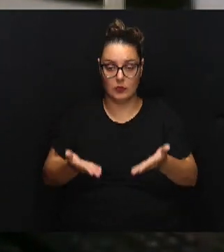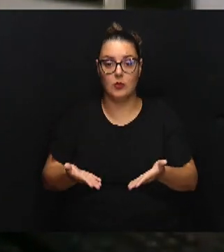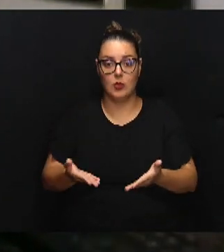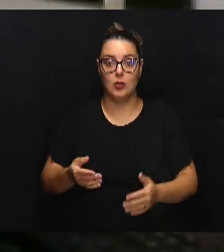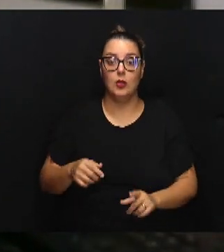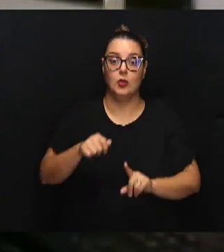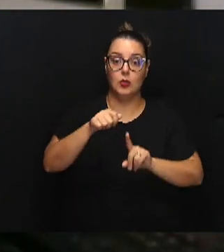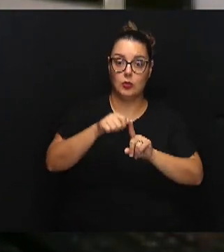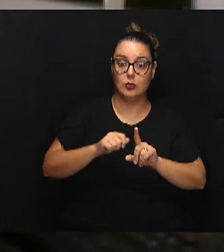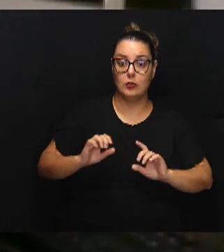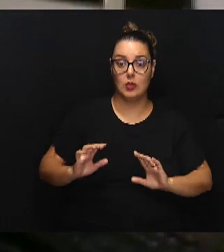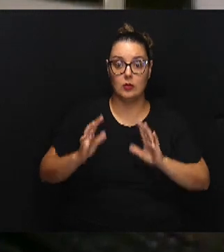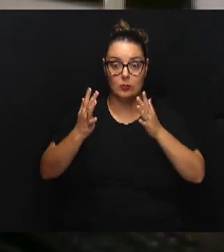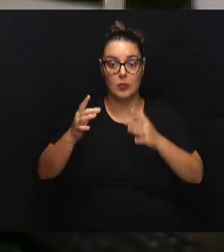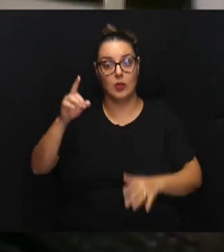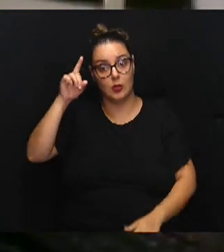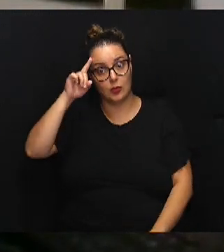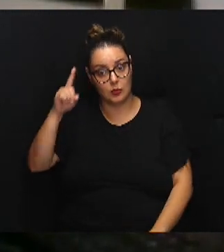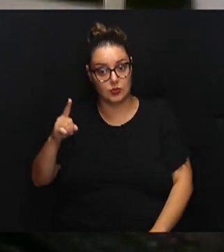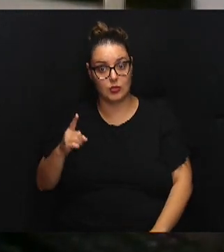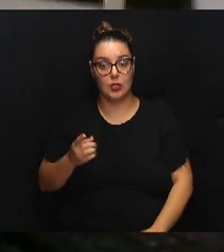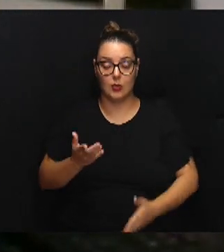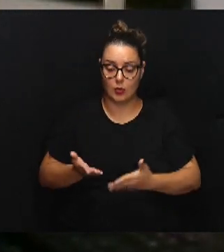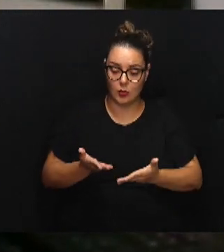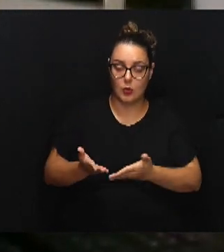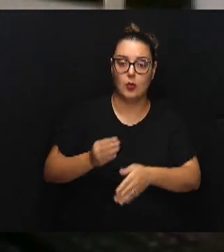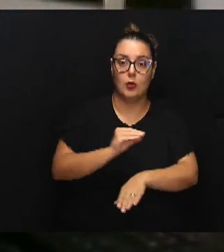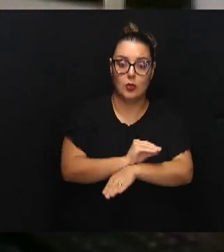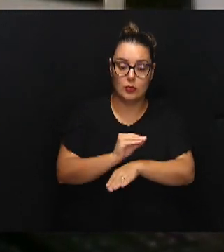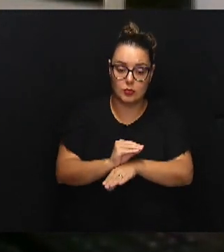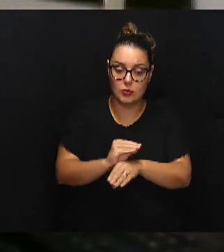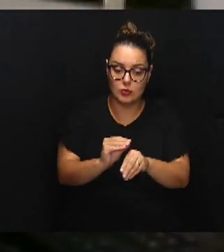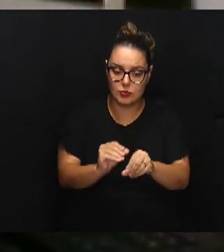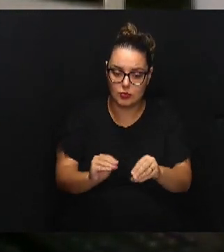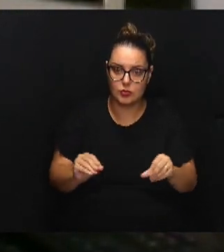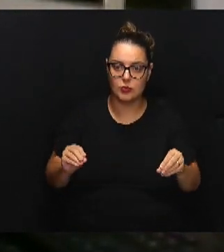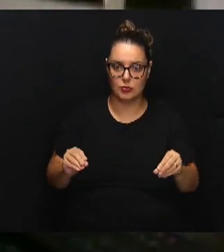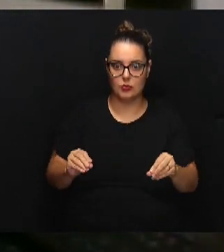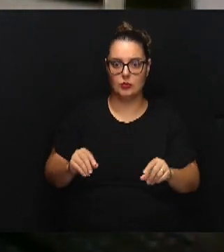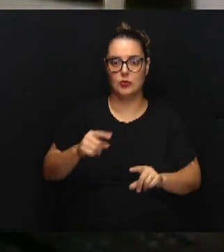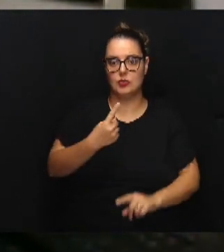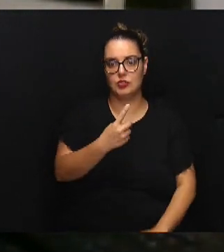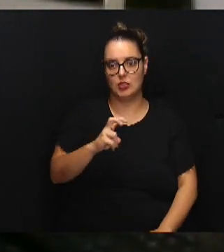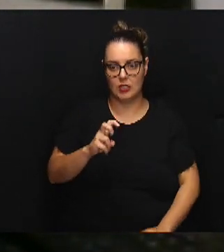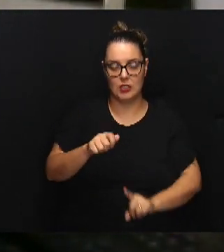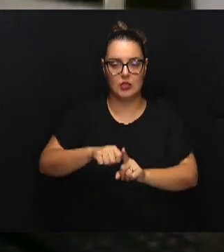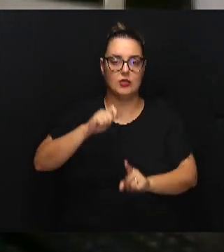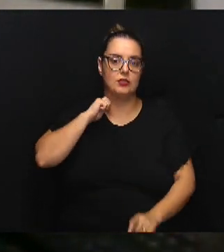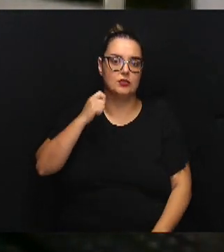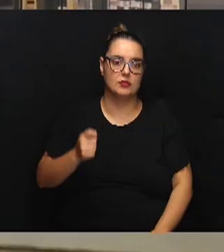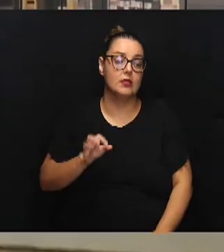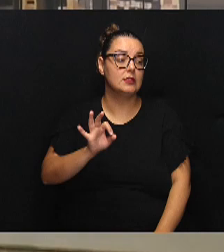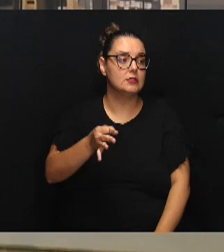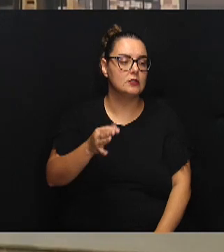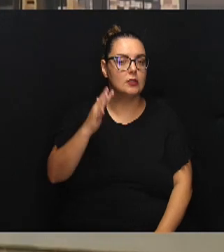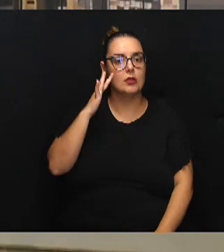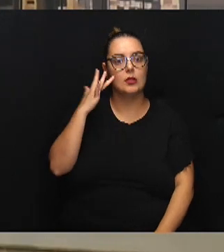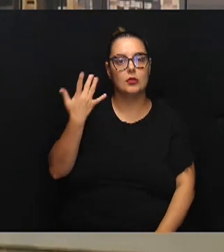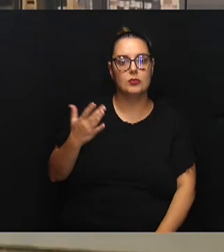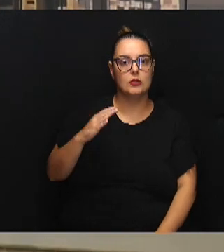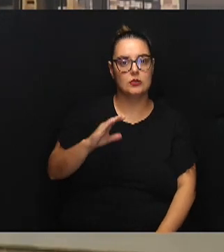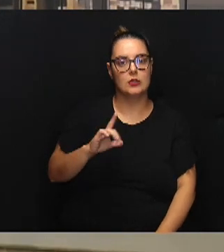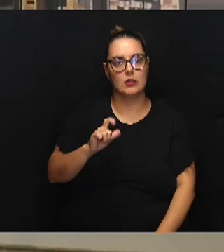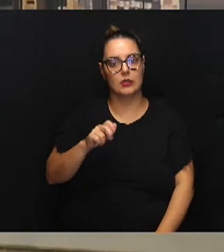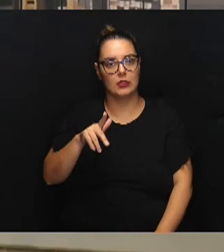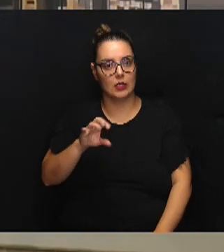se comemora aí o Dia da Conservação do Solo, que foi no dia 15 de abril. Certeza, e eu não sei, Cláudio, se quem está